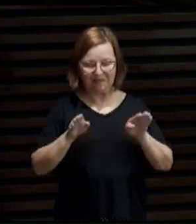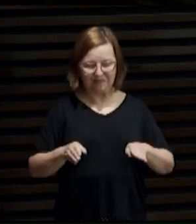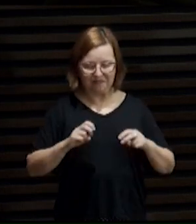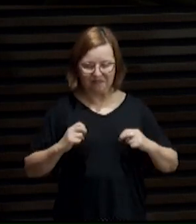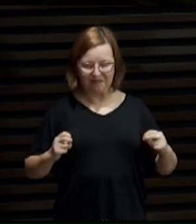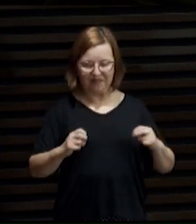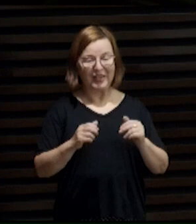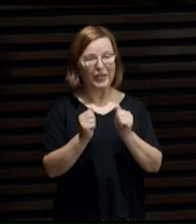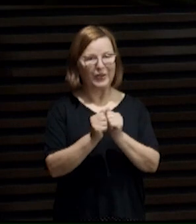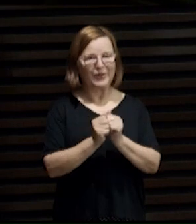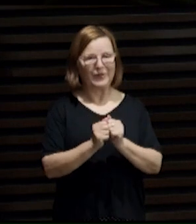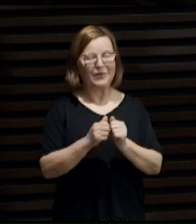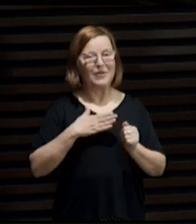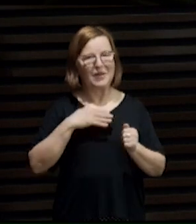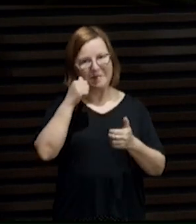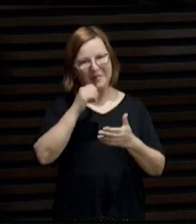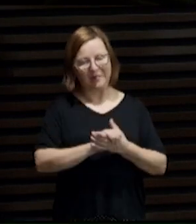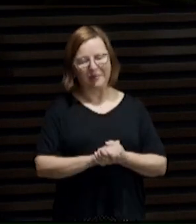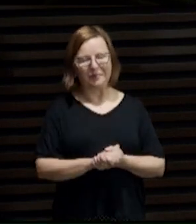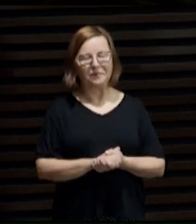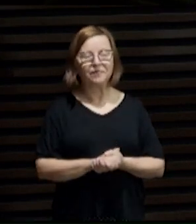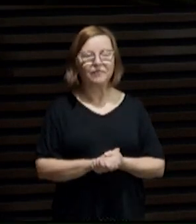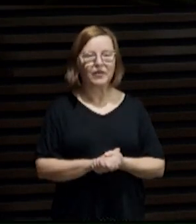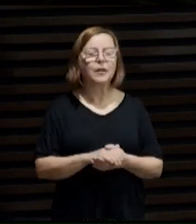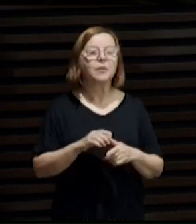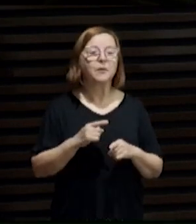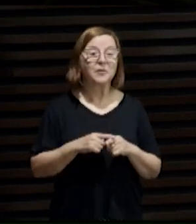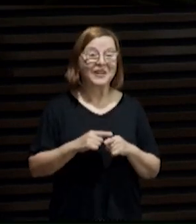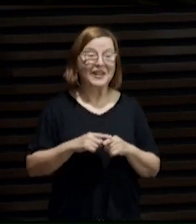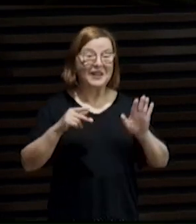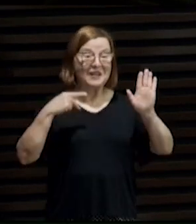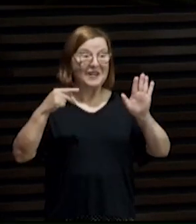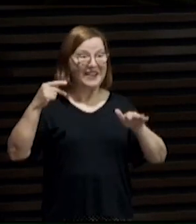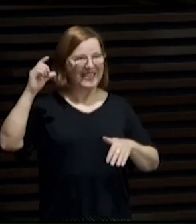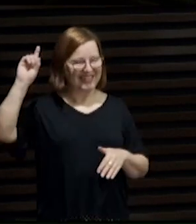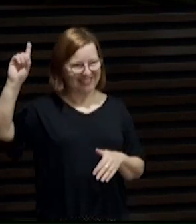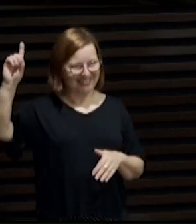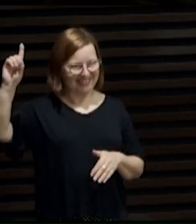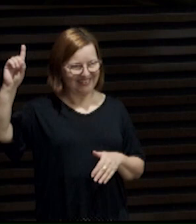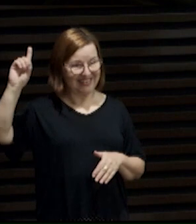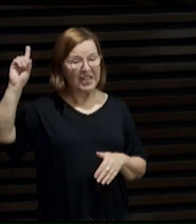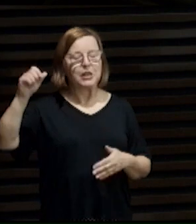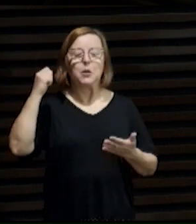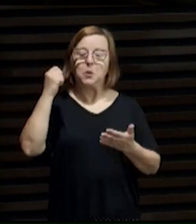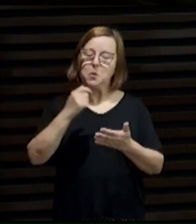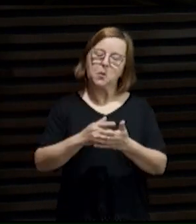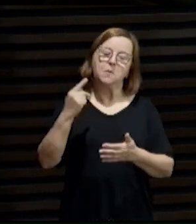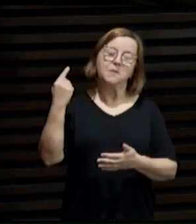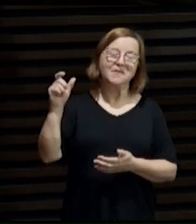a minha esposa. Sabe por quê? Porque é promessa de Deus e Deus costuma cumprir sua